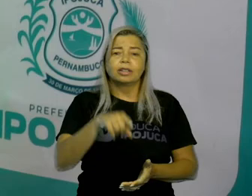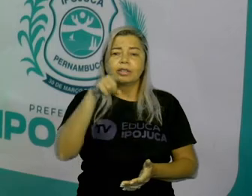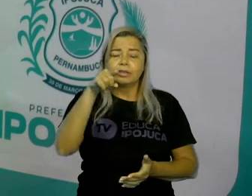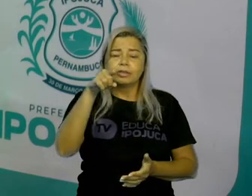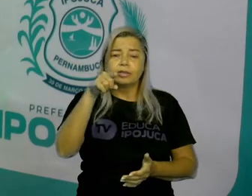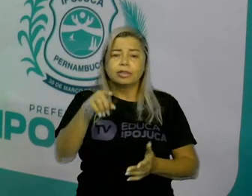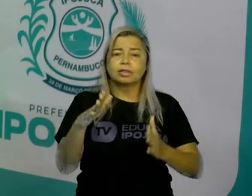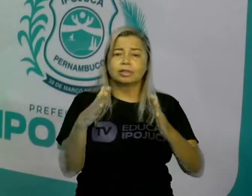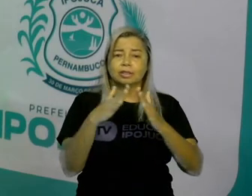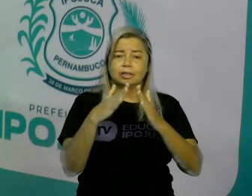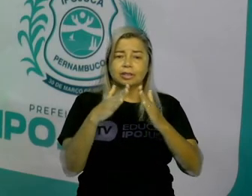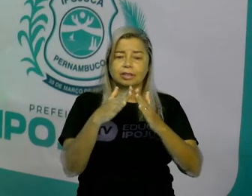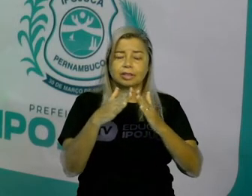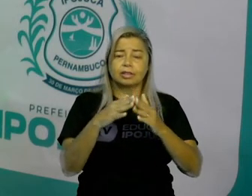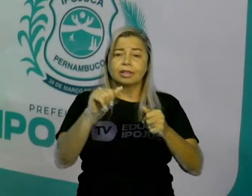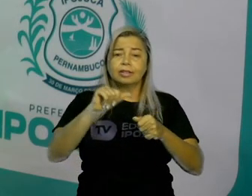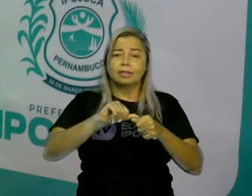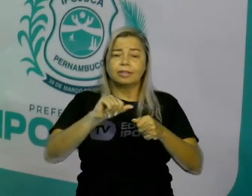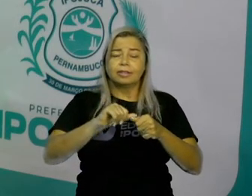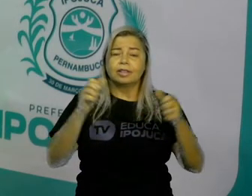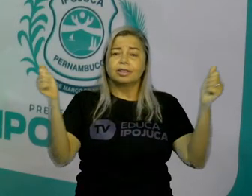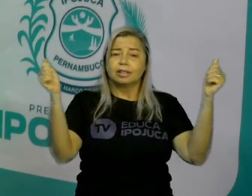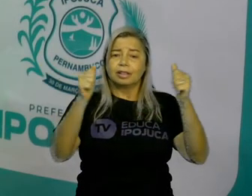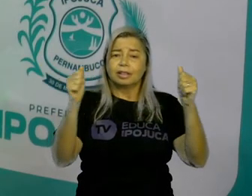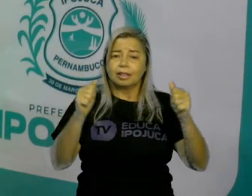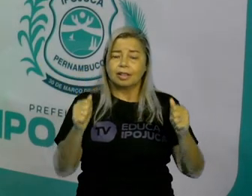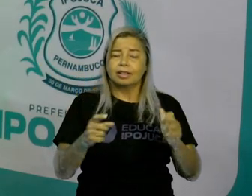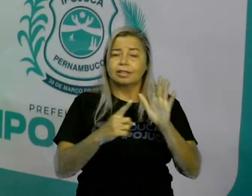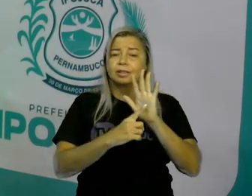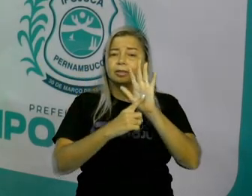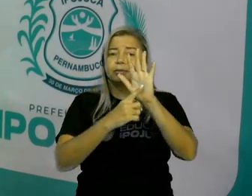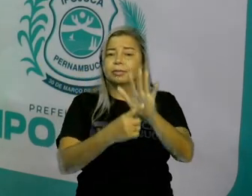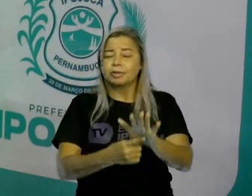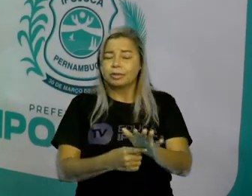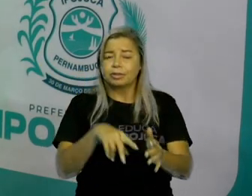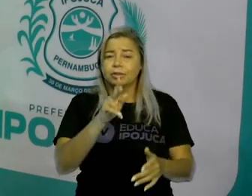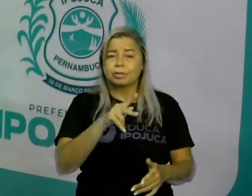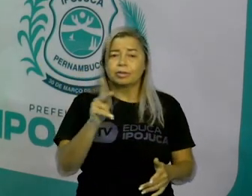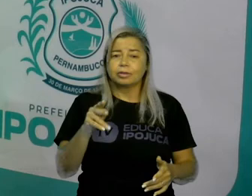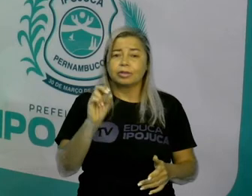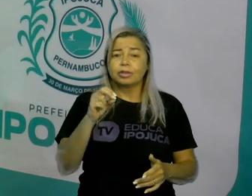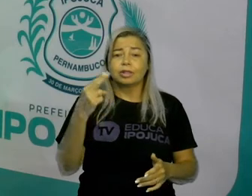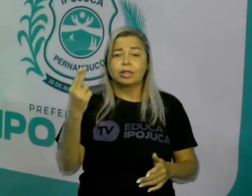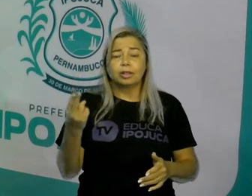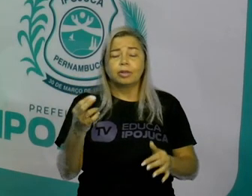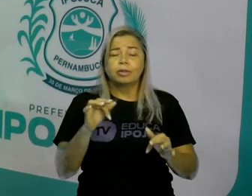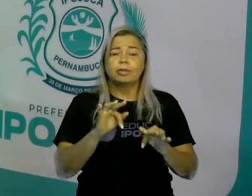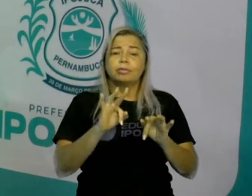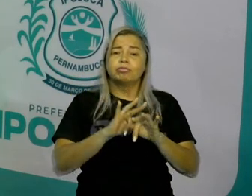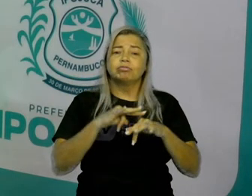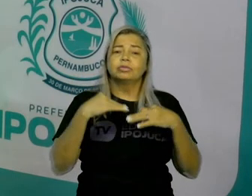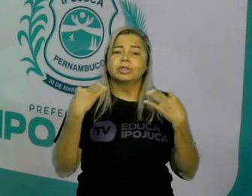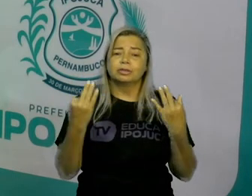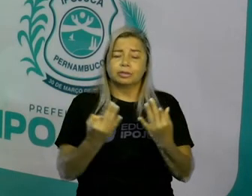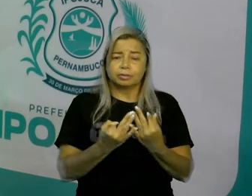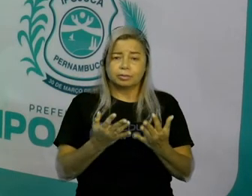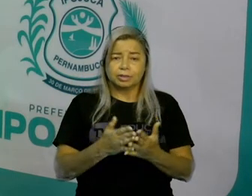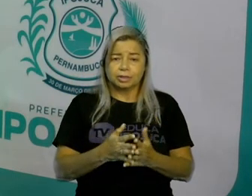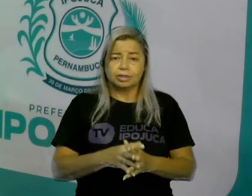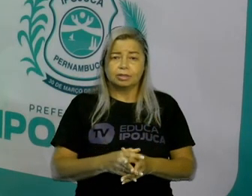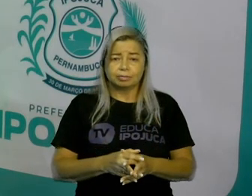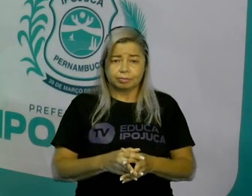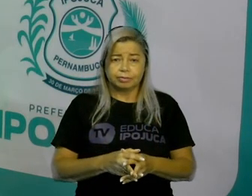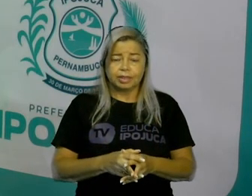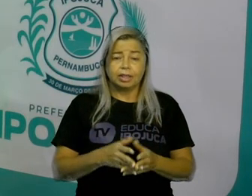sua casa vai fazer essa arte e vai mostrar para a professora ou para alguém da sua casa. Vamos criar uma